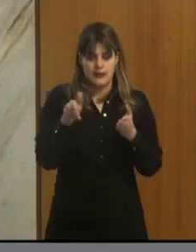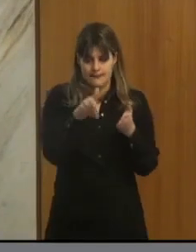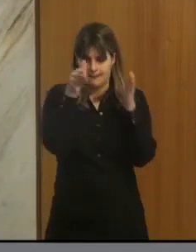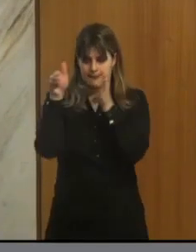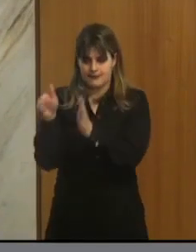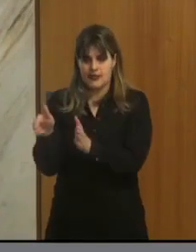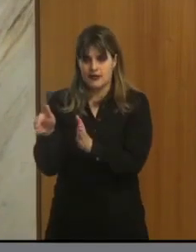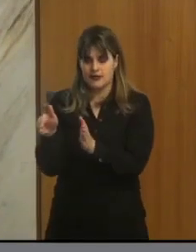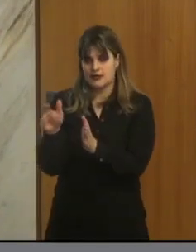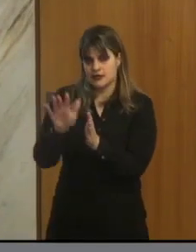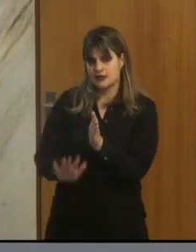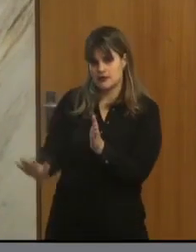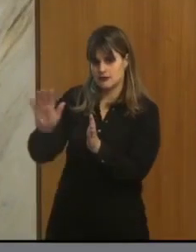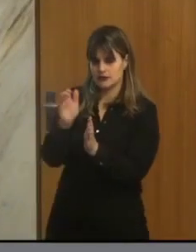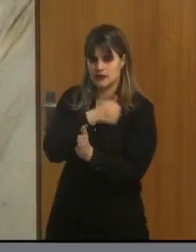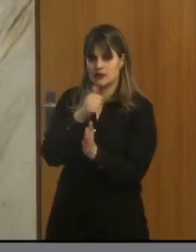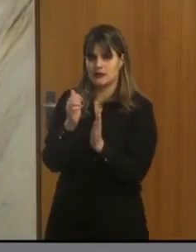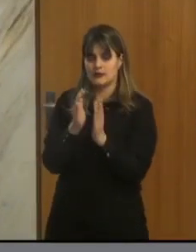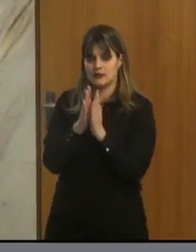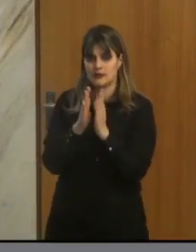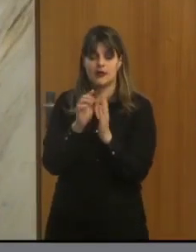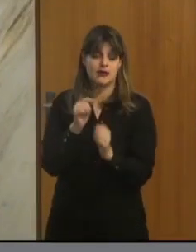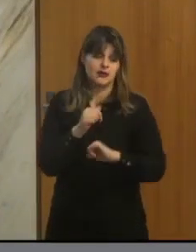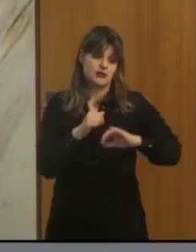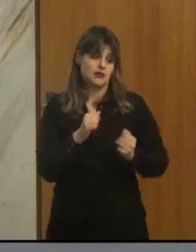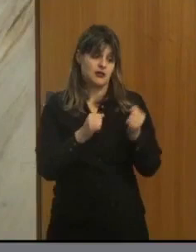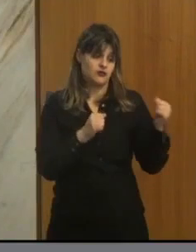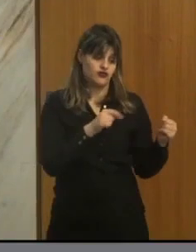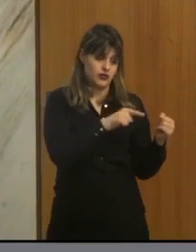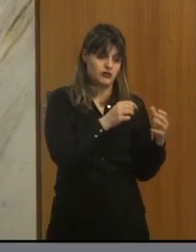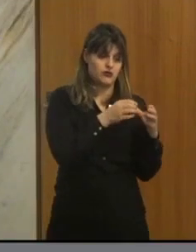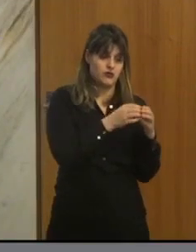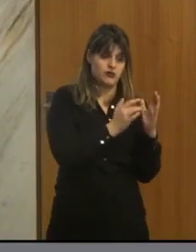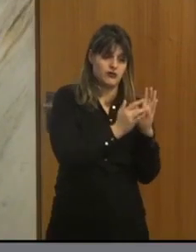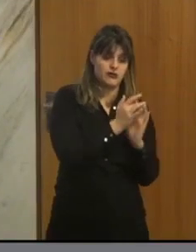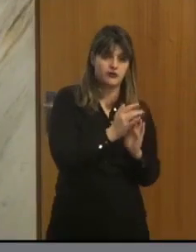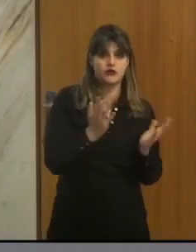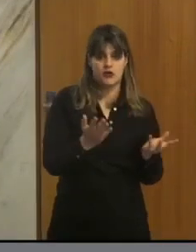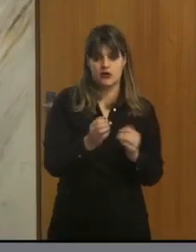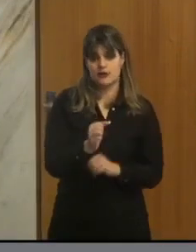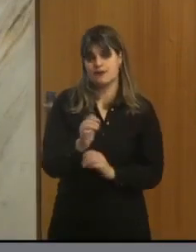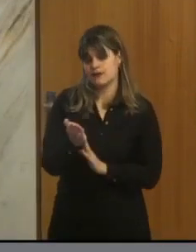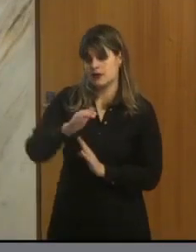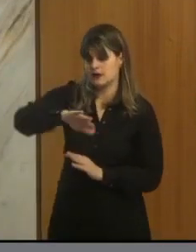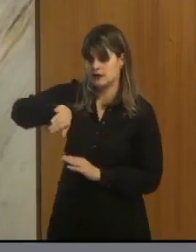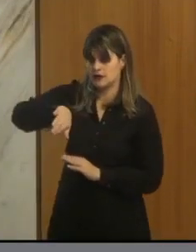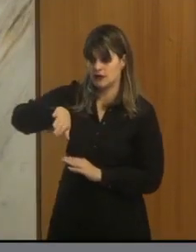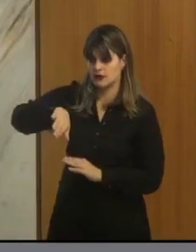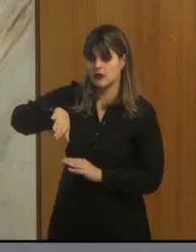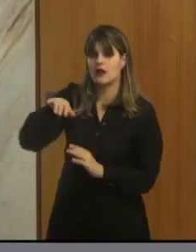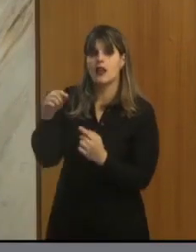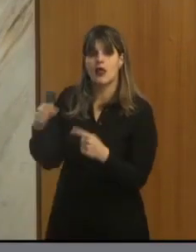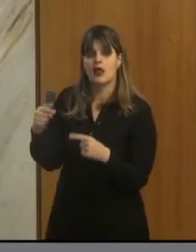que existe na Igreja Matriz de Sousa. Do lado esquerdo tínhamos a Ordem de Cristo e o João, e agora do lado direito